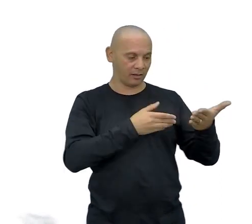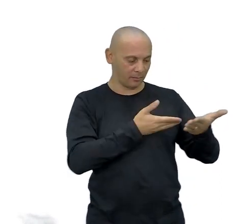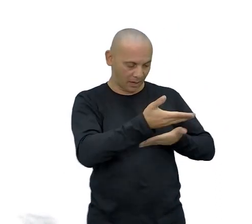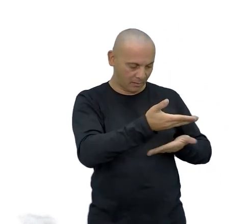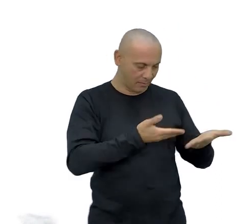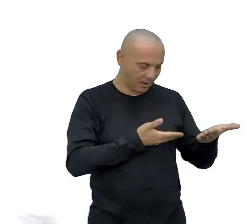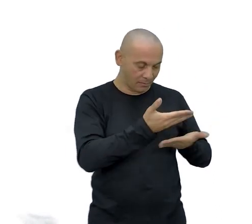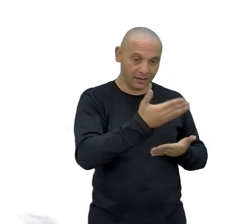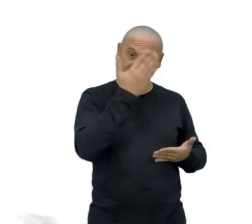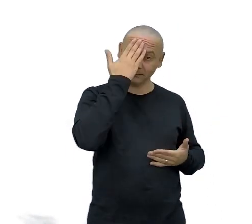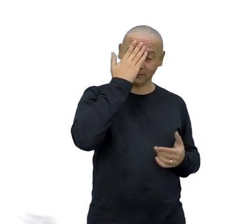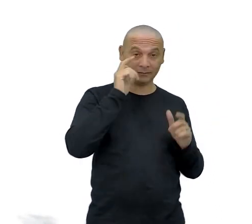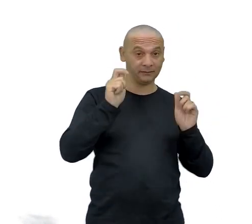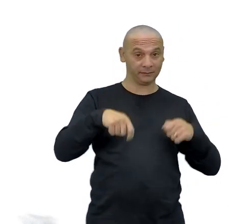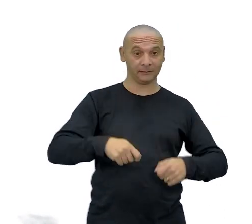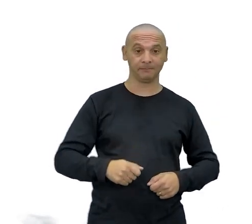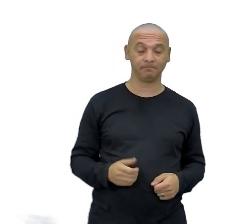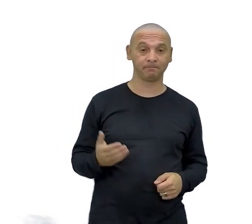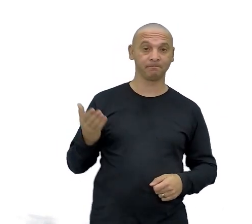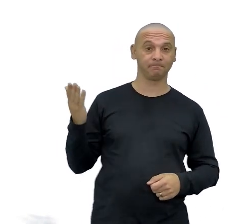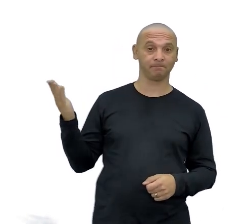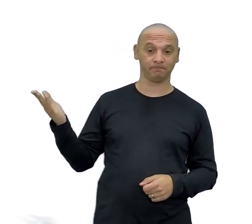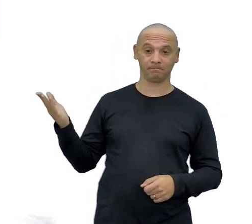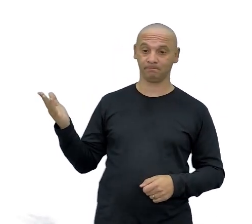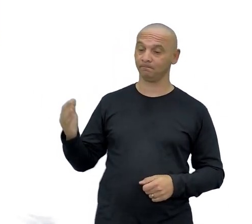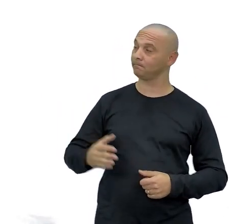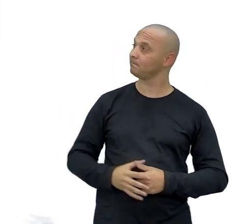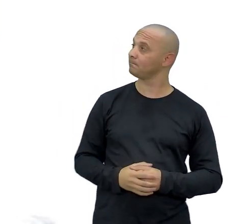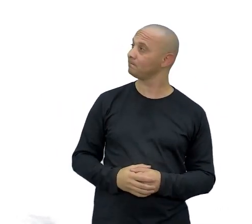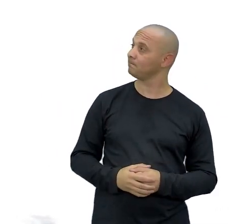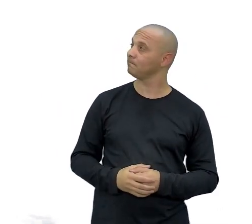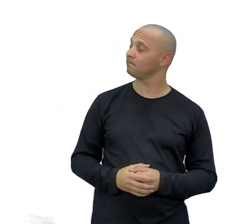importante, inclusive. Próximo.